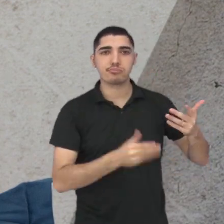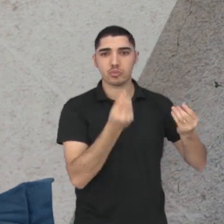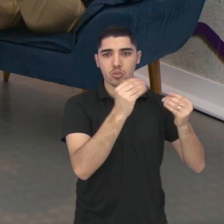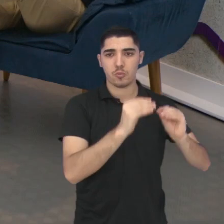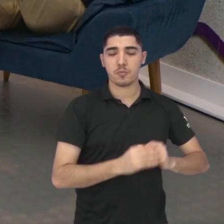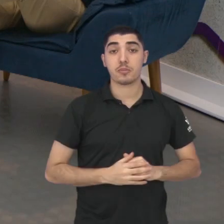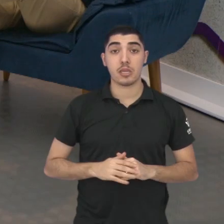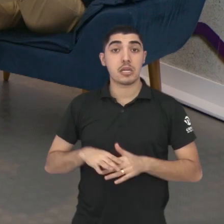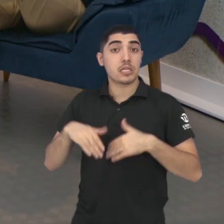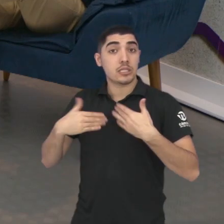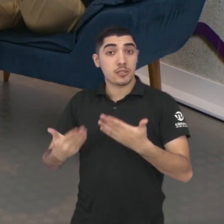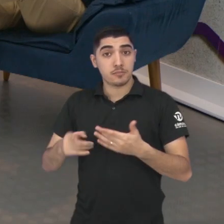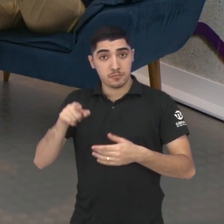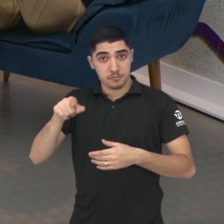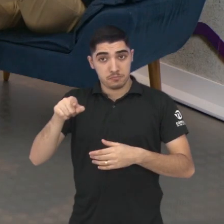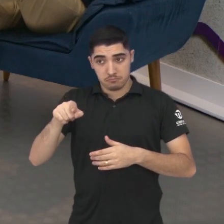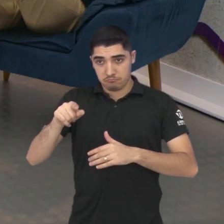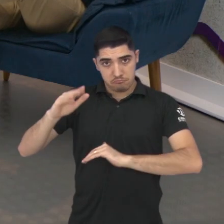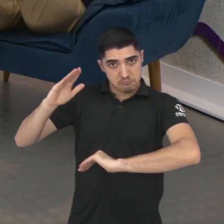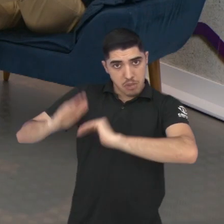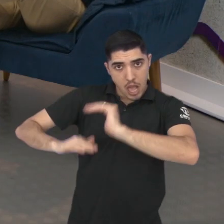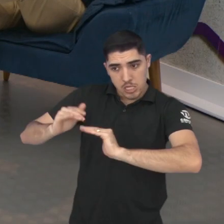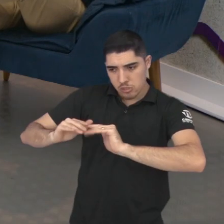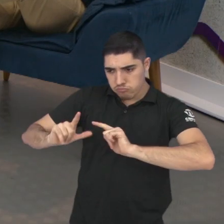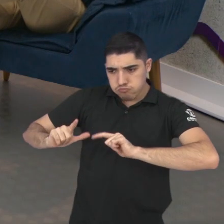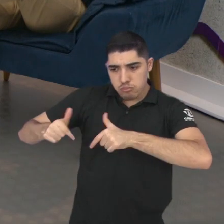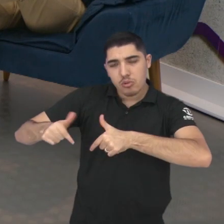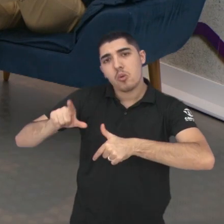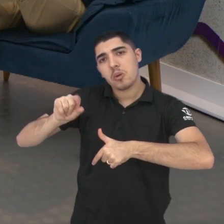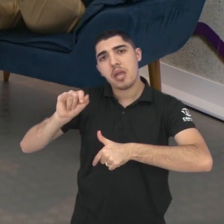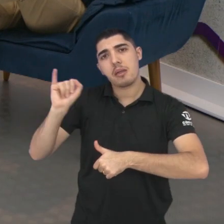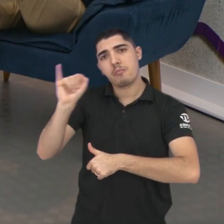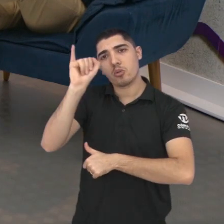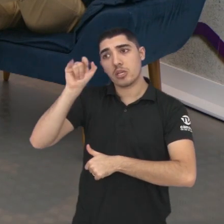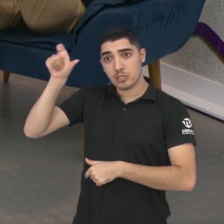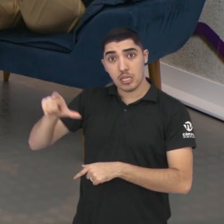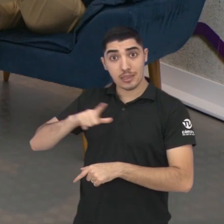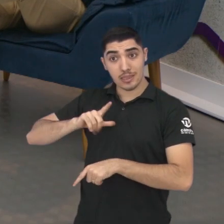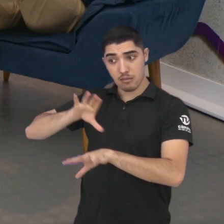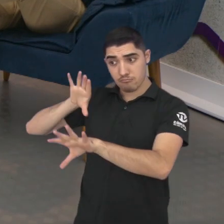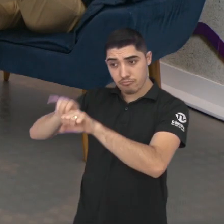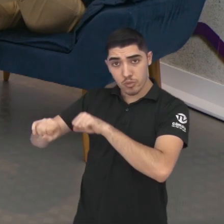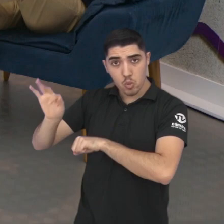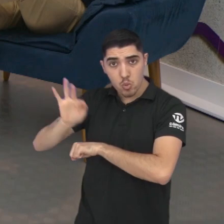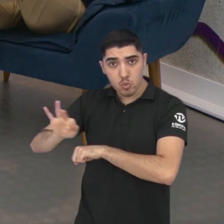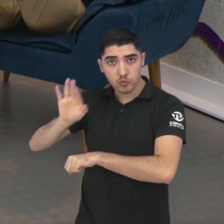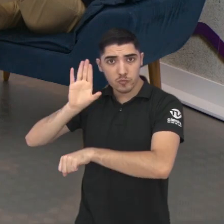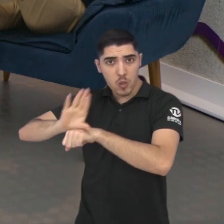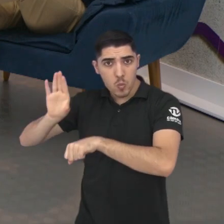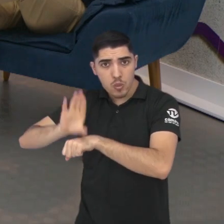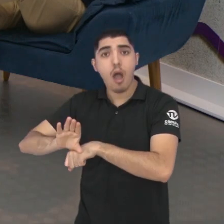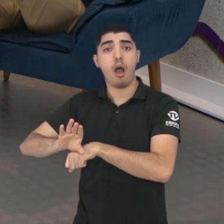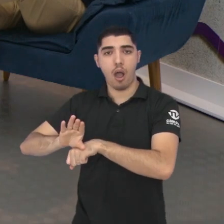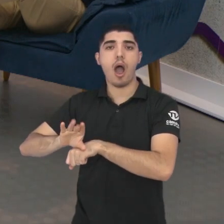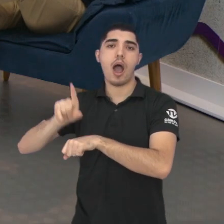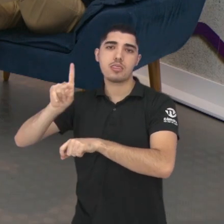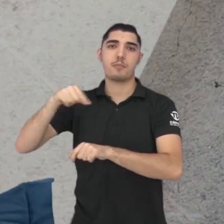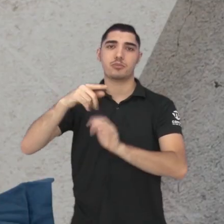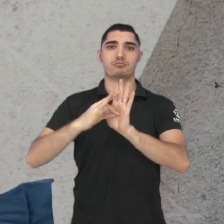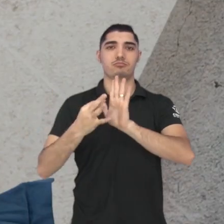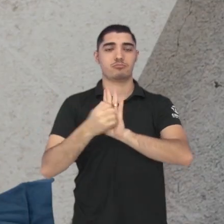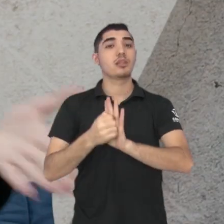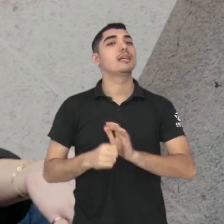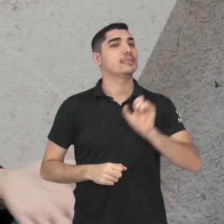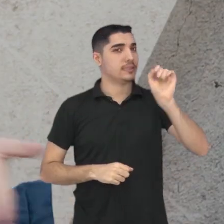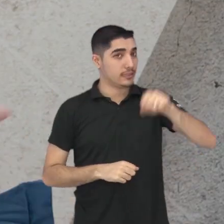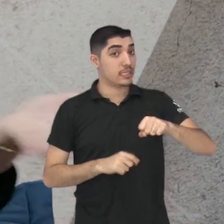a gente consegue. Na prática, então, é interessante que esse profissional seja formado e tenha esse cadastro, apesar de não ser uma exigência. Porque